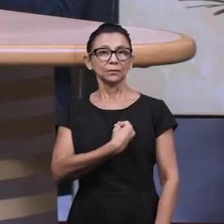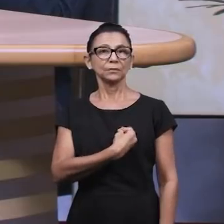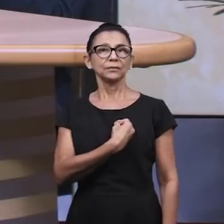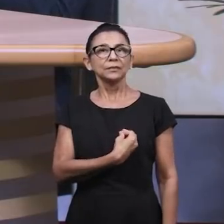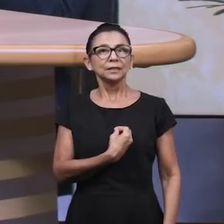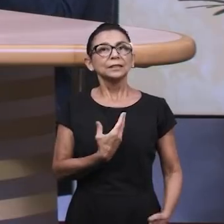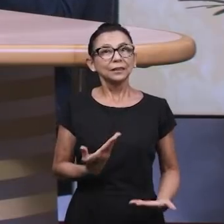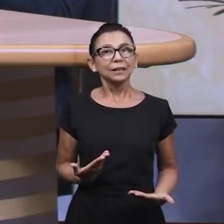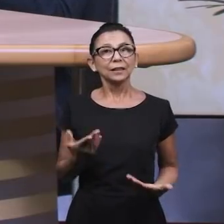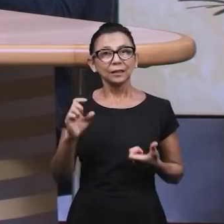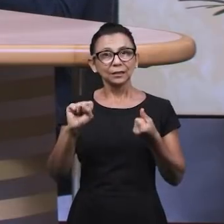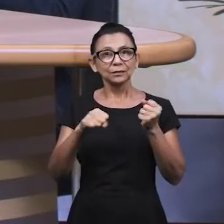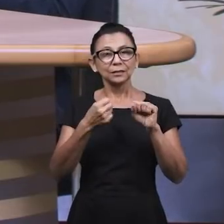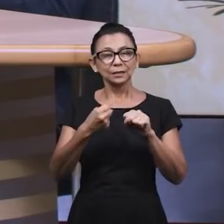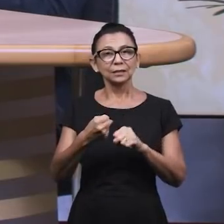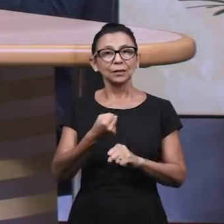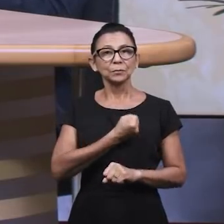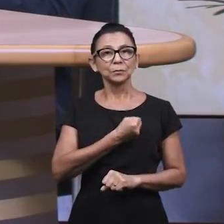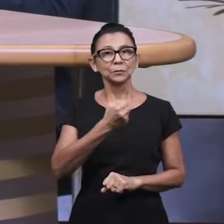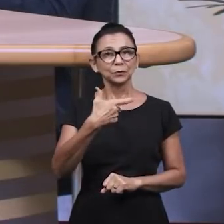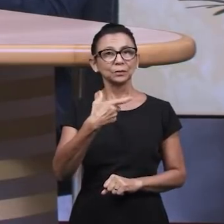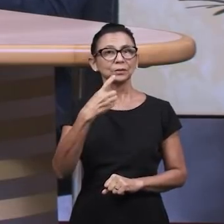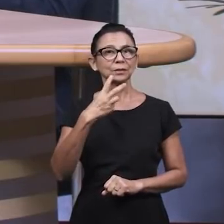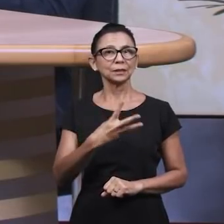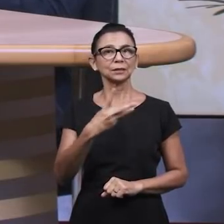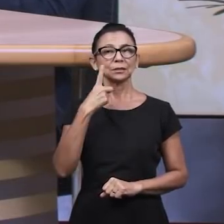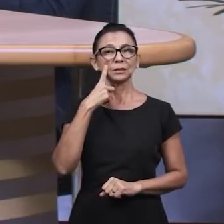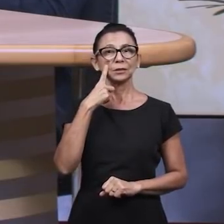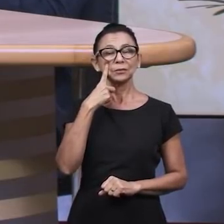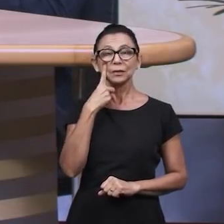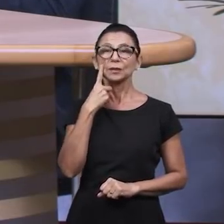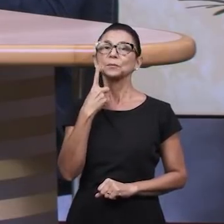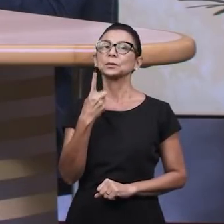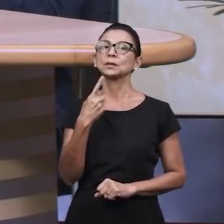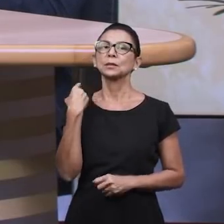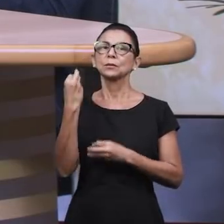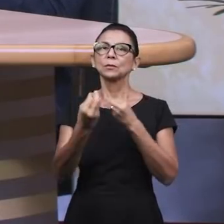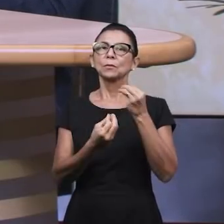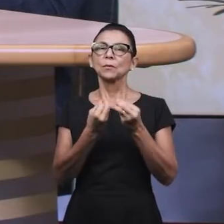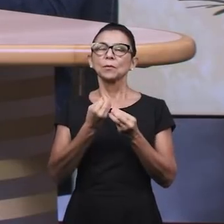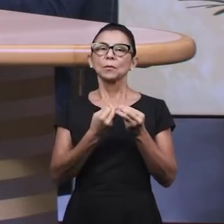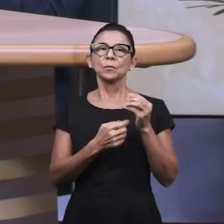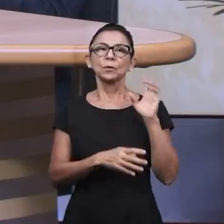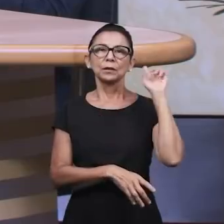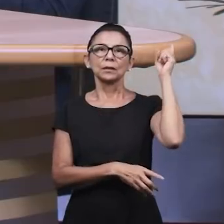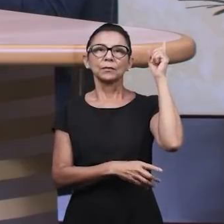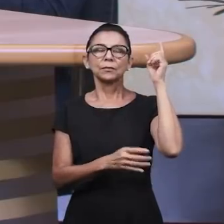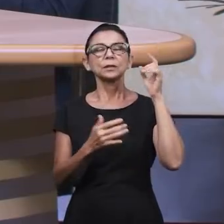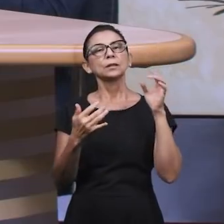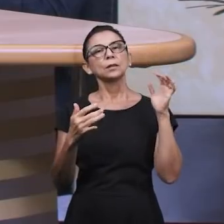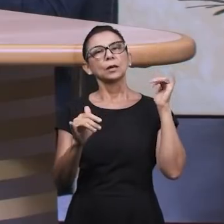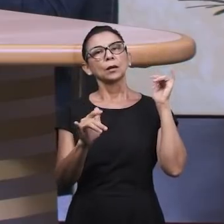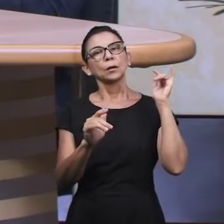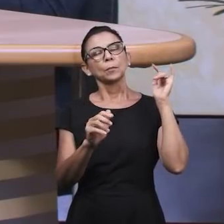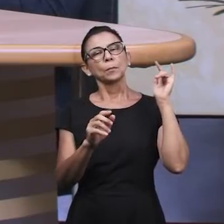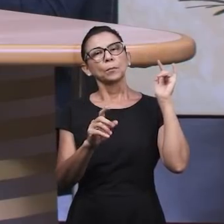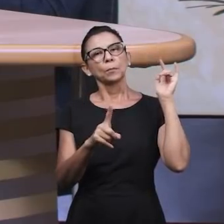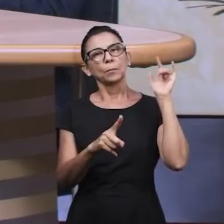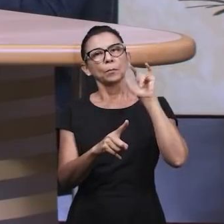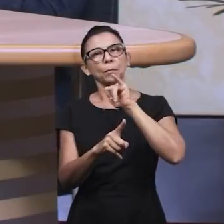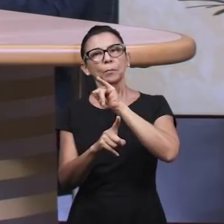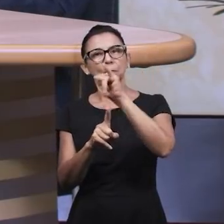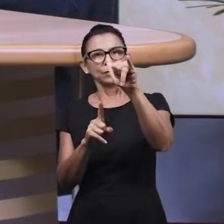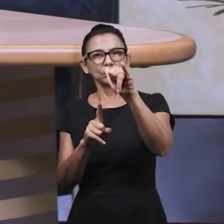nós vamos ver a maneira como Davi profetiza sobre Jesus. Mesmo na condição de rei, como tipo do Senhor